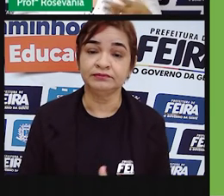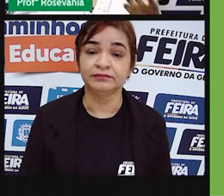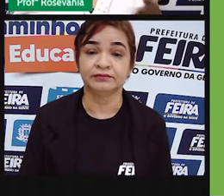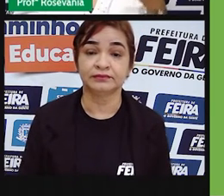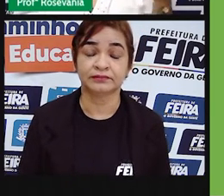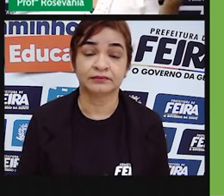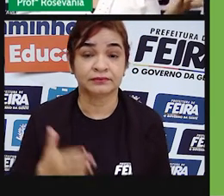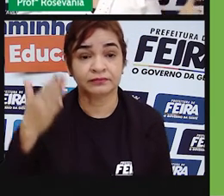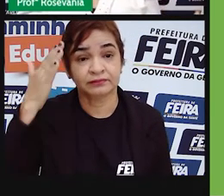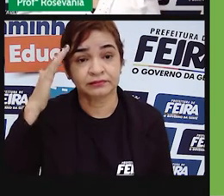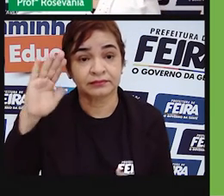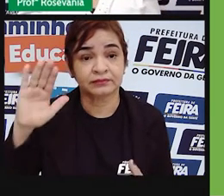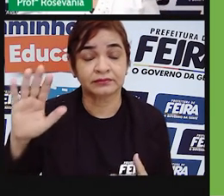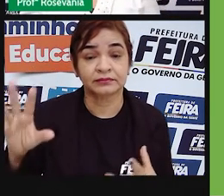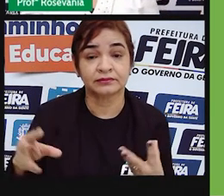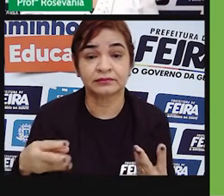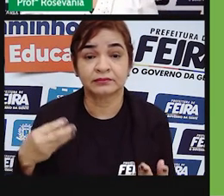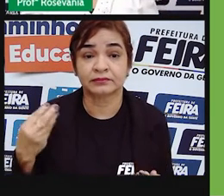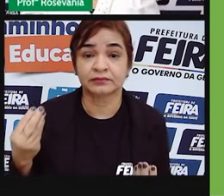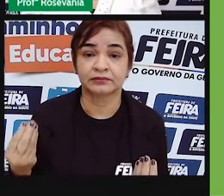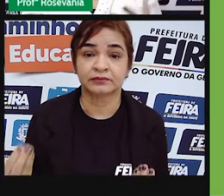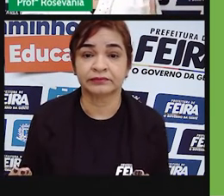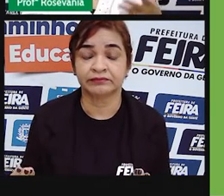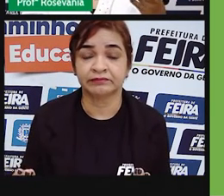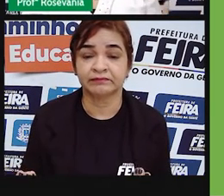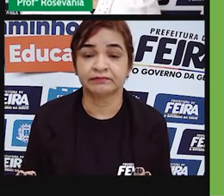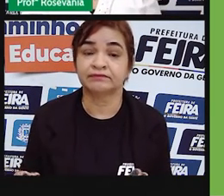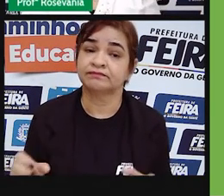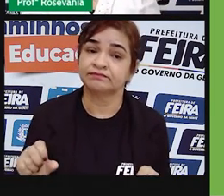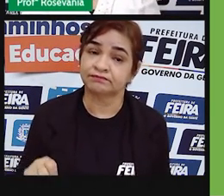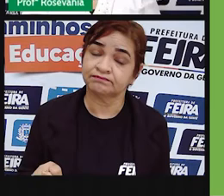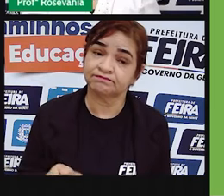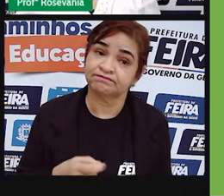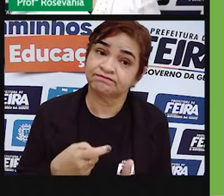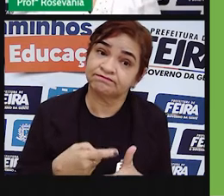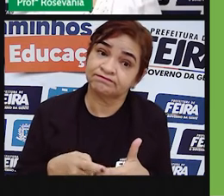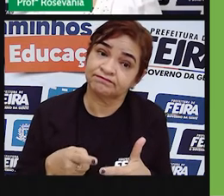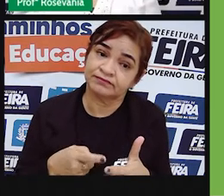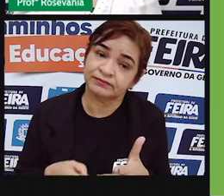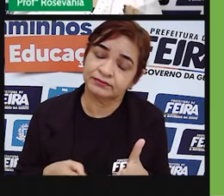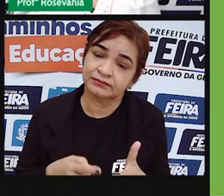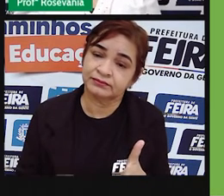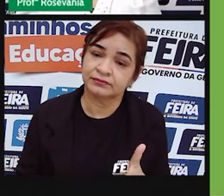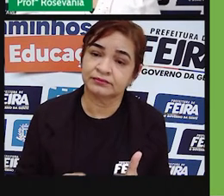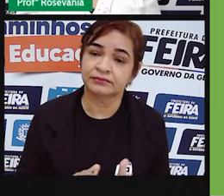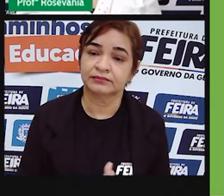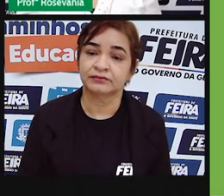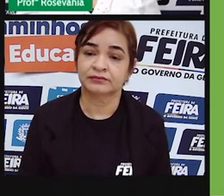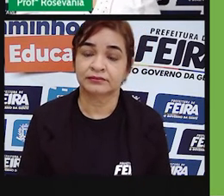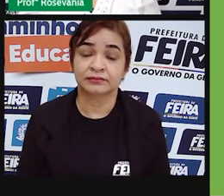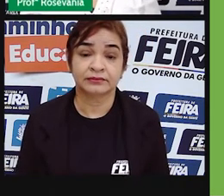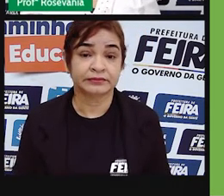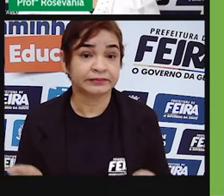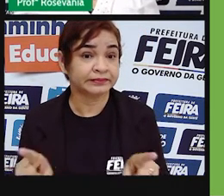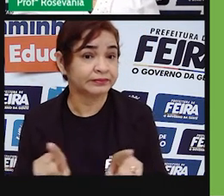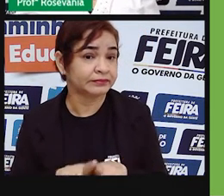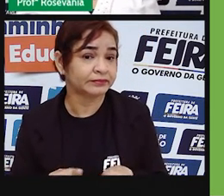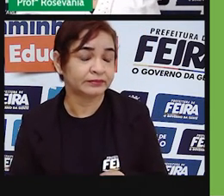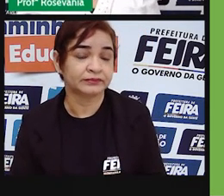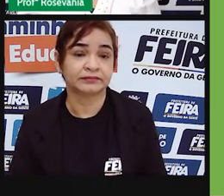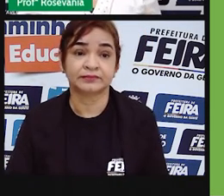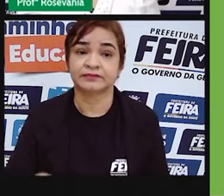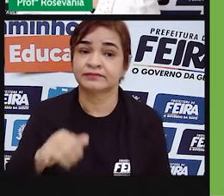e que quando não sabe que a situação de rua ela já é posição cheia de problemas né e as catástrofes naturais